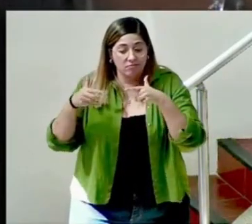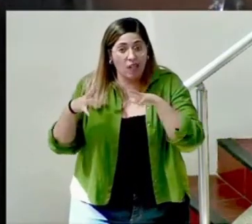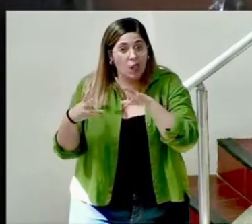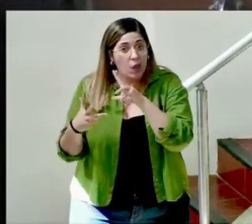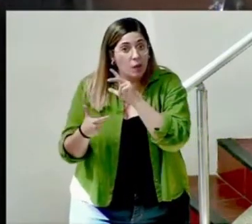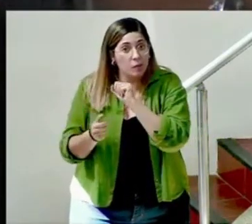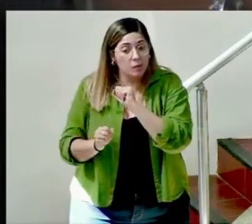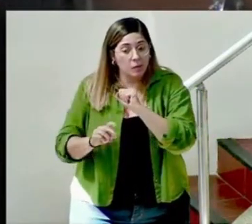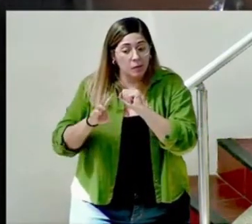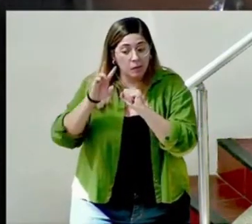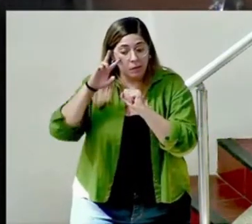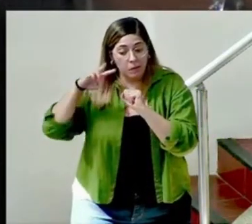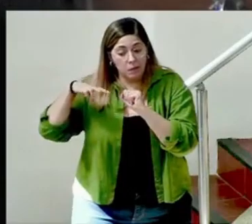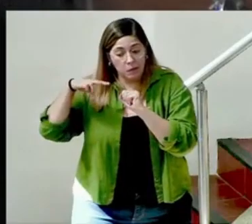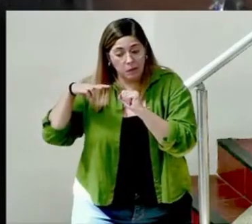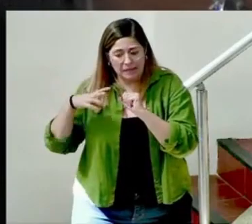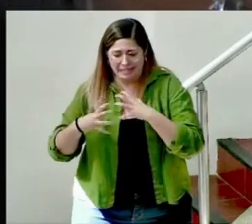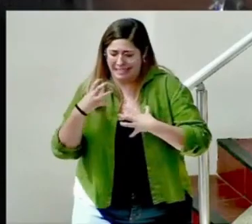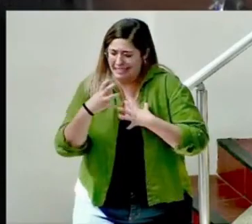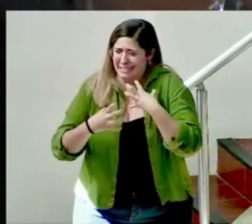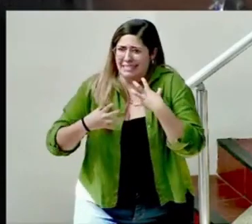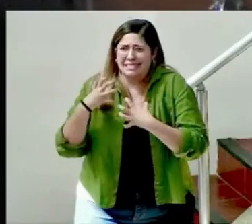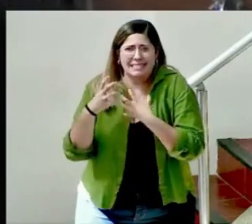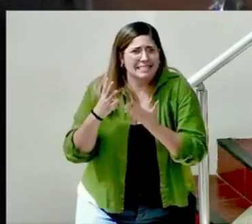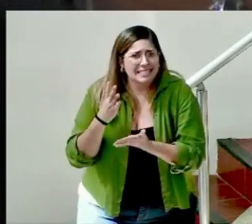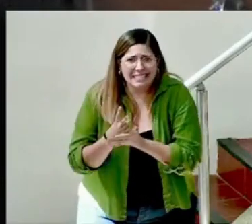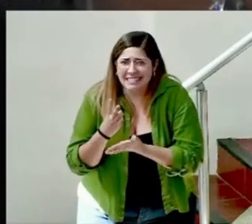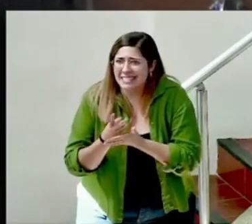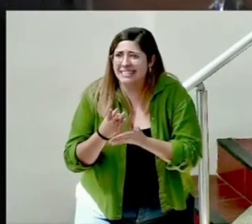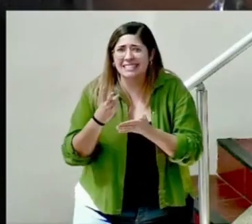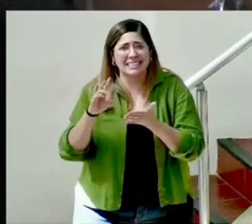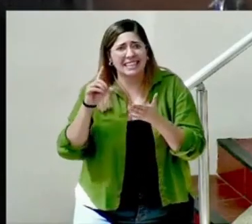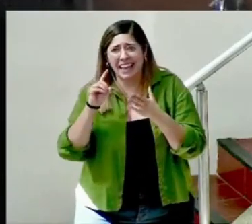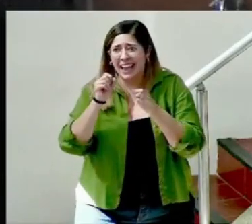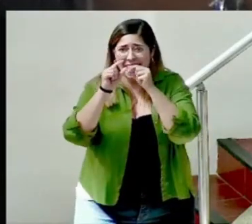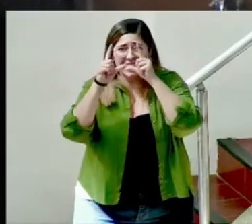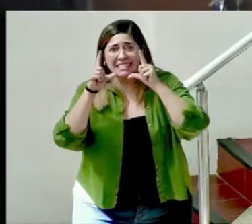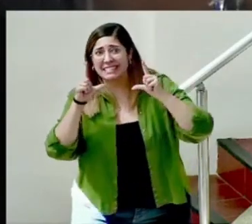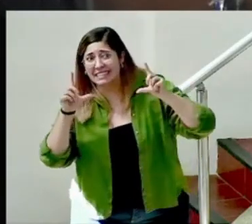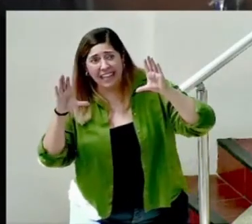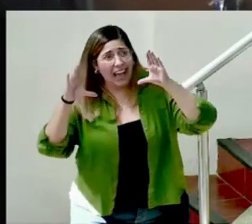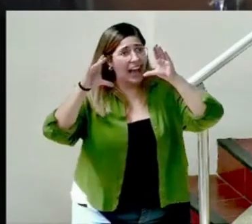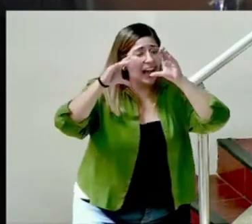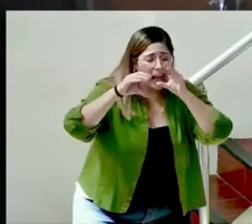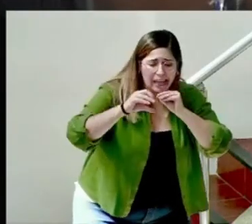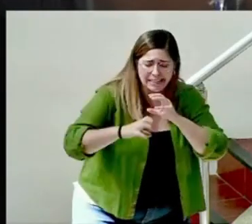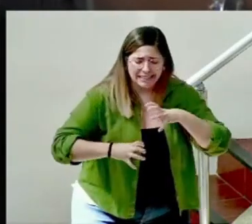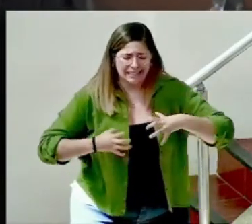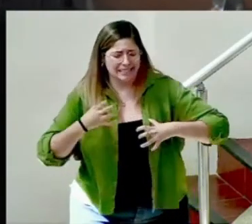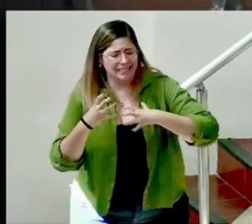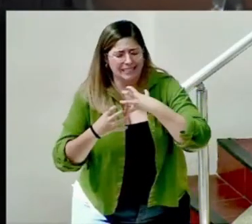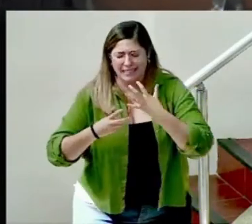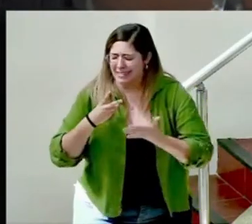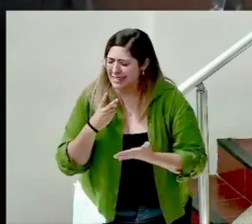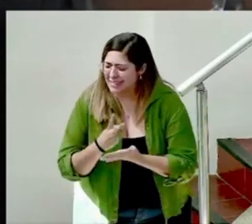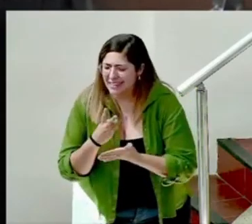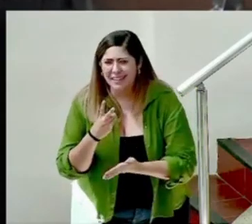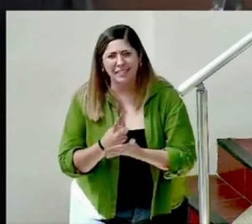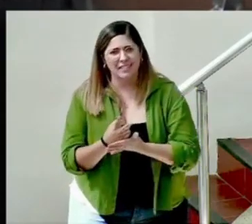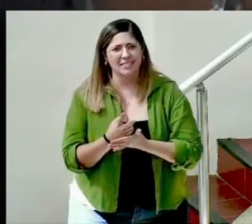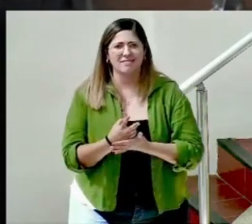então seremos ansiosos dia e noite, porque temeremos em perder as coisas que